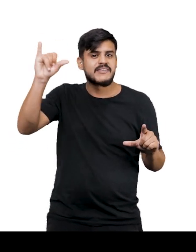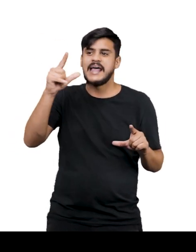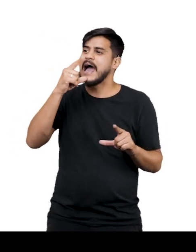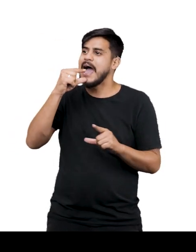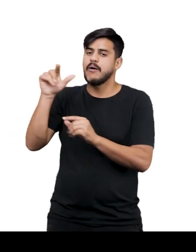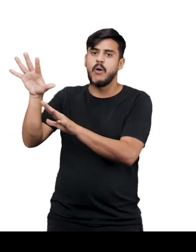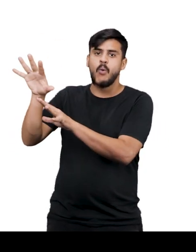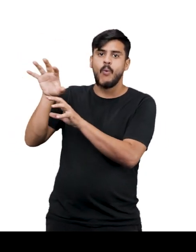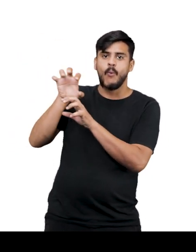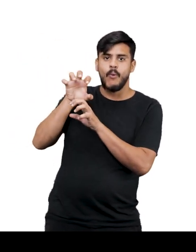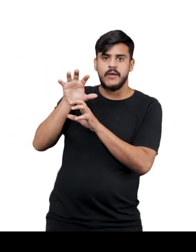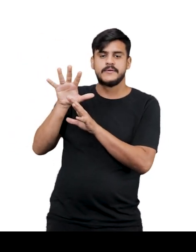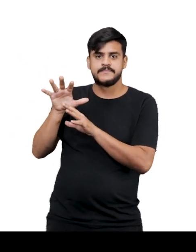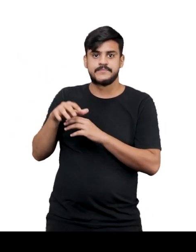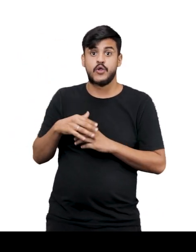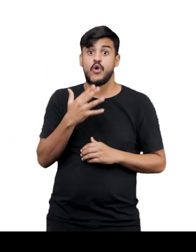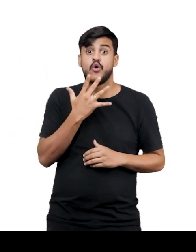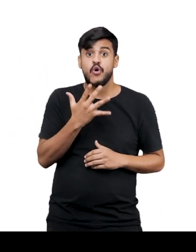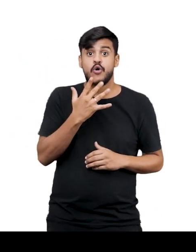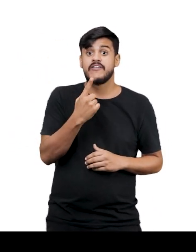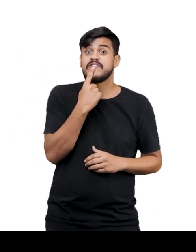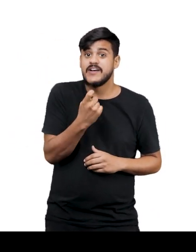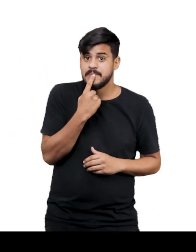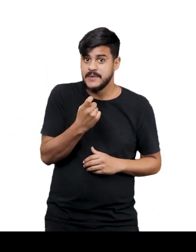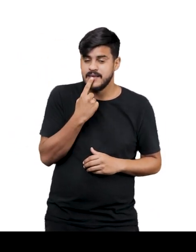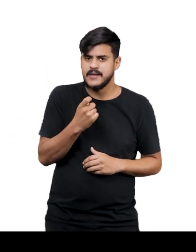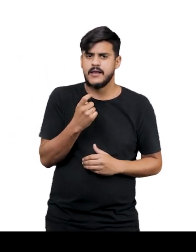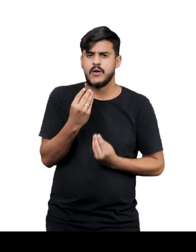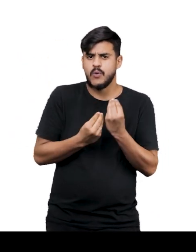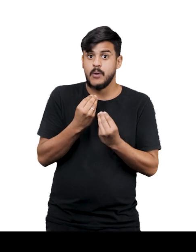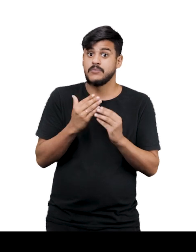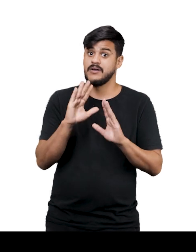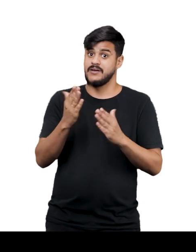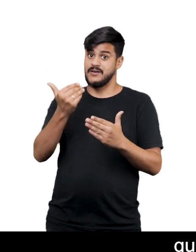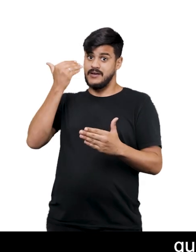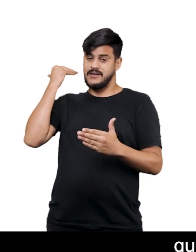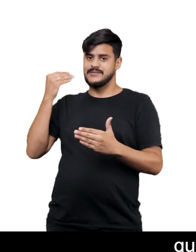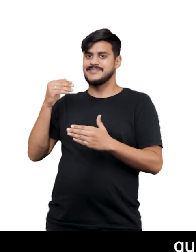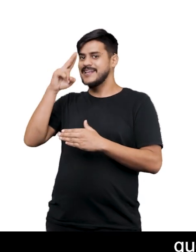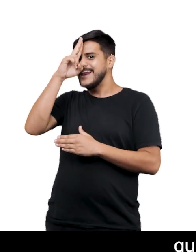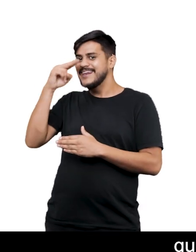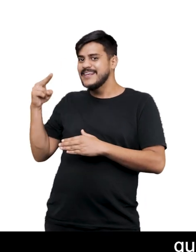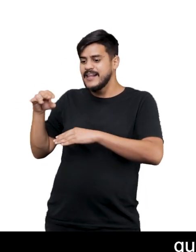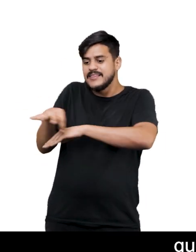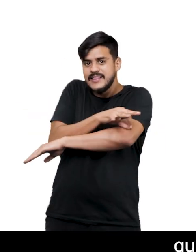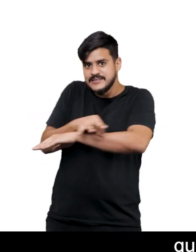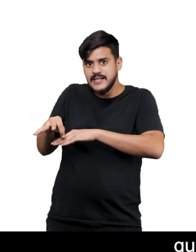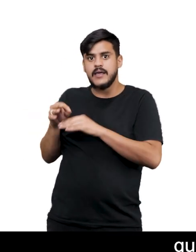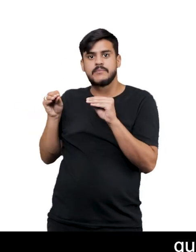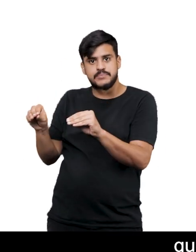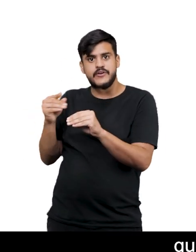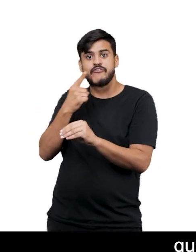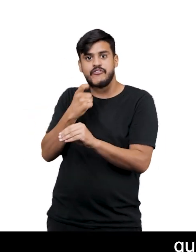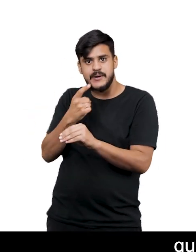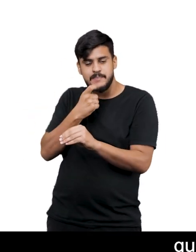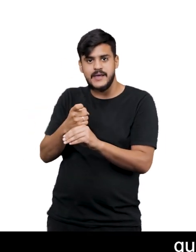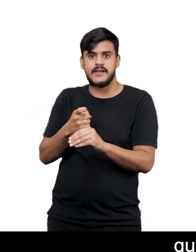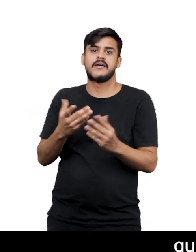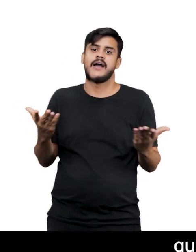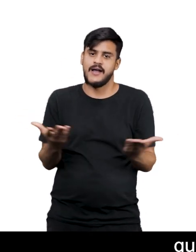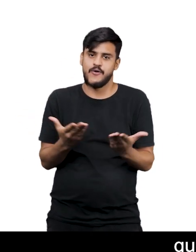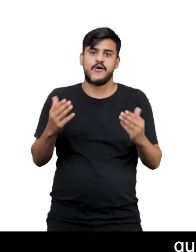vermelha para sanar infiltrações. A cor vermelha, que já aparecia nos primeiros desenhos de Lina